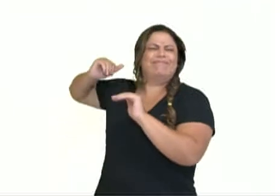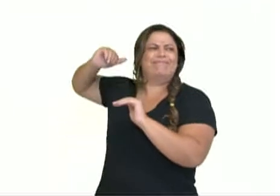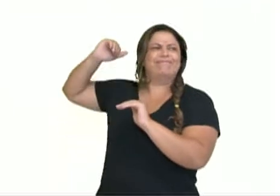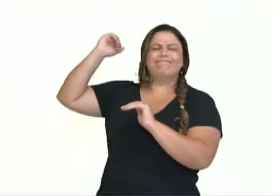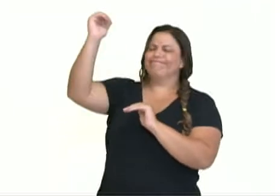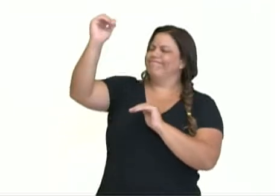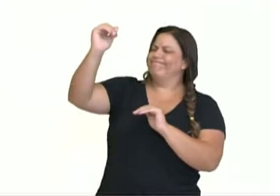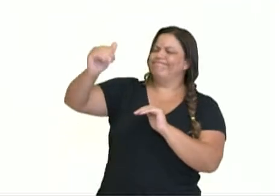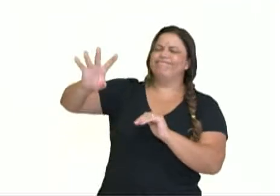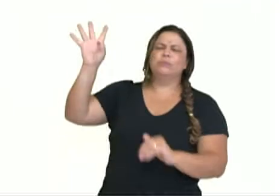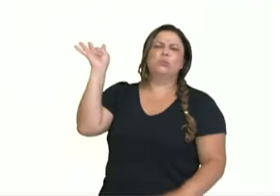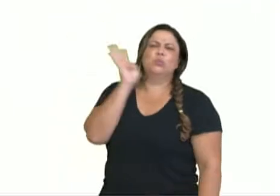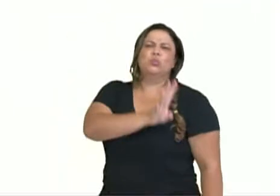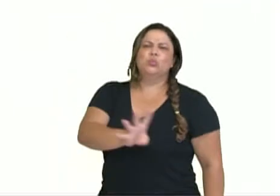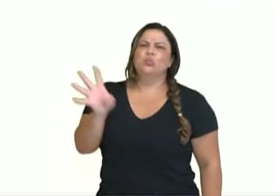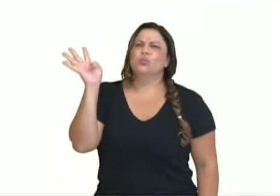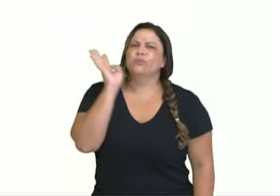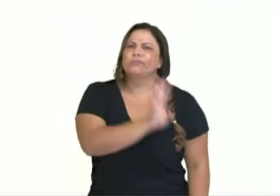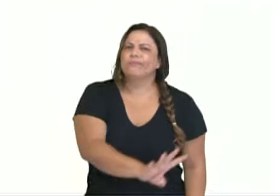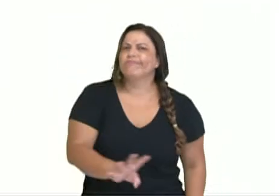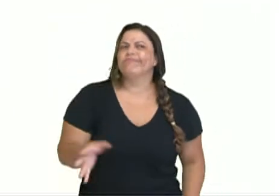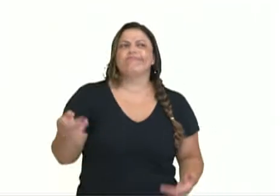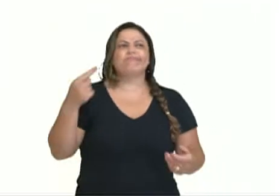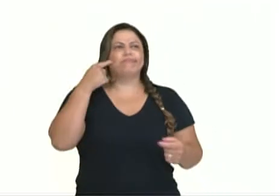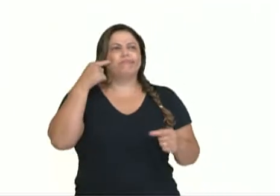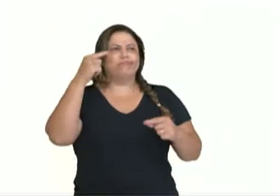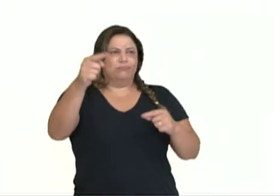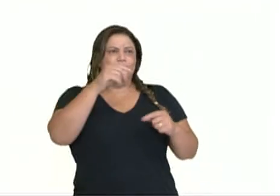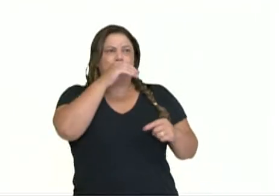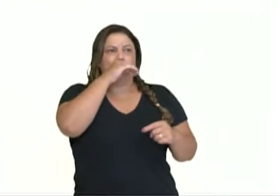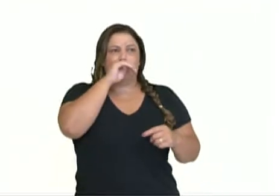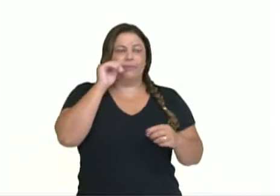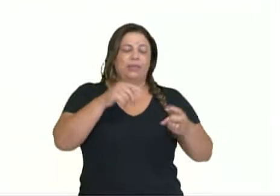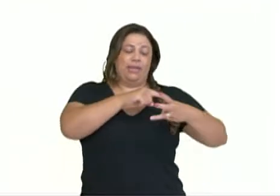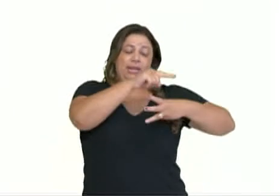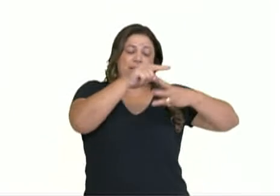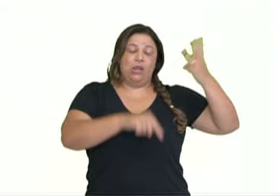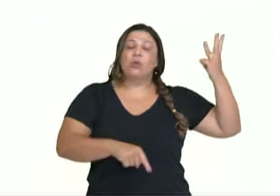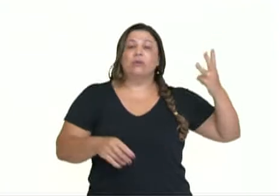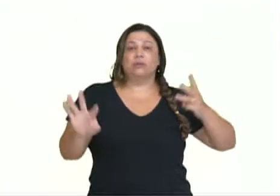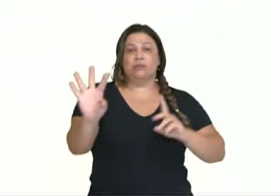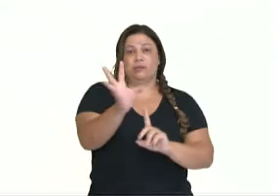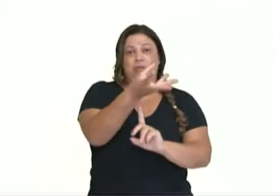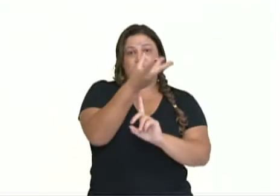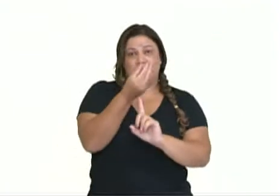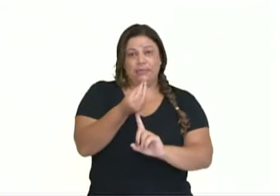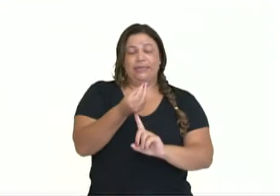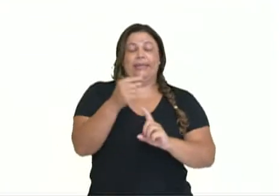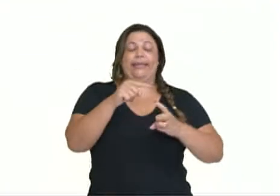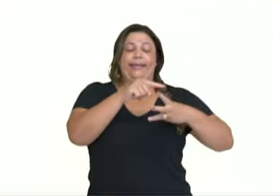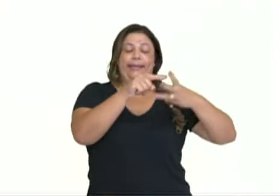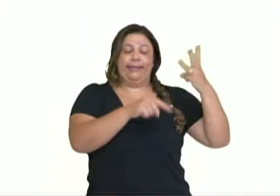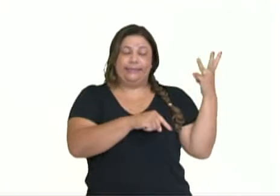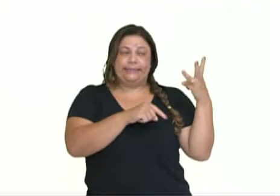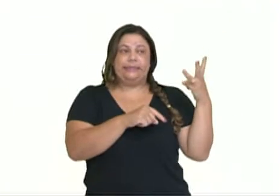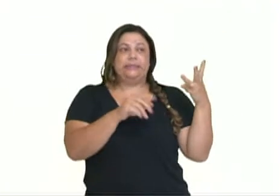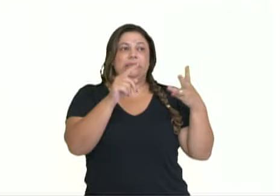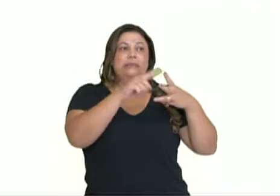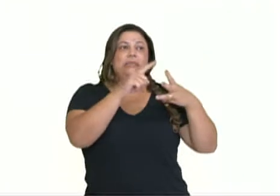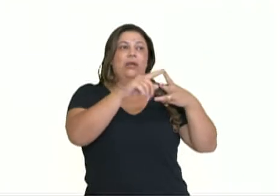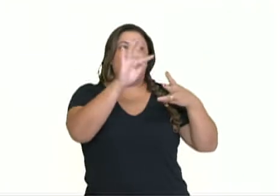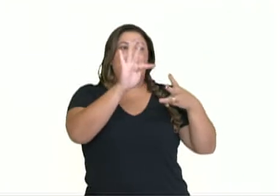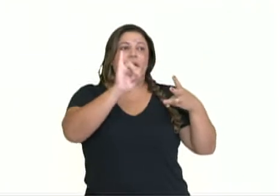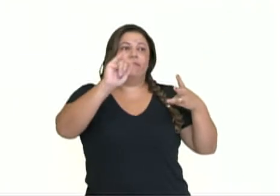muito da hora, é muito sensacional. Gente, a gente tem aqui ó, os três artistas do início, tá? Filippo